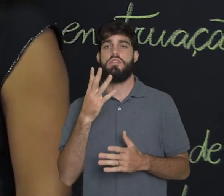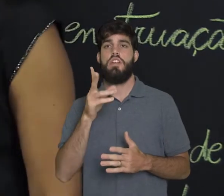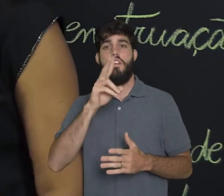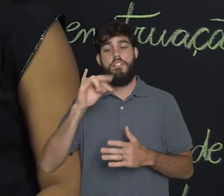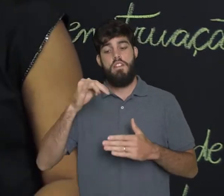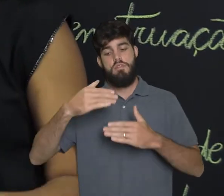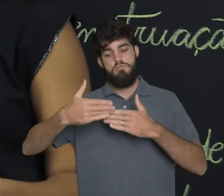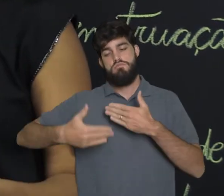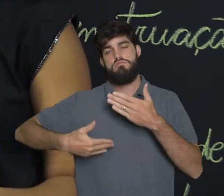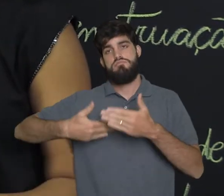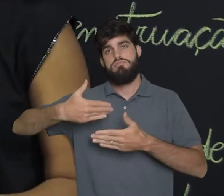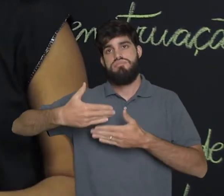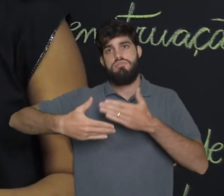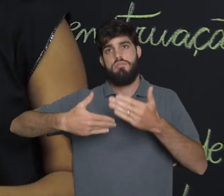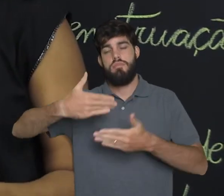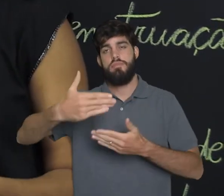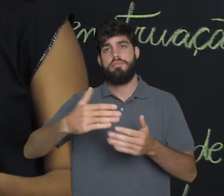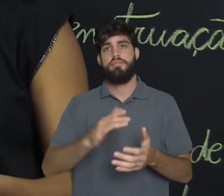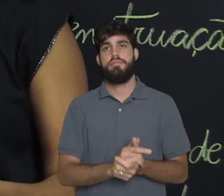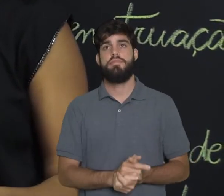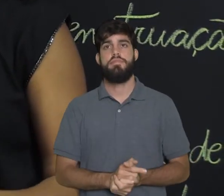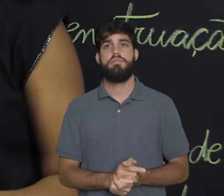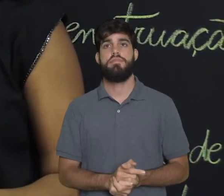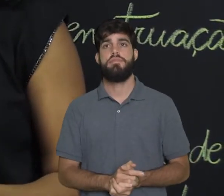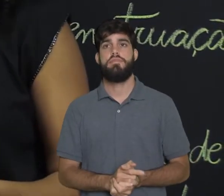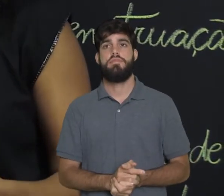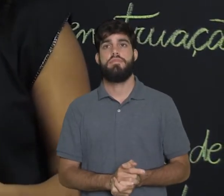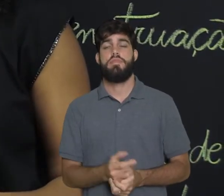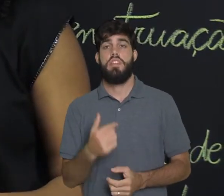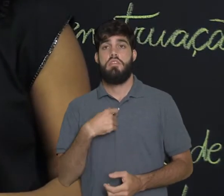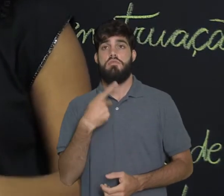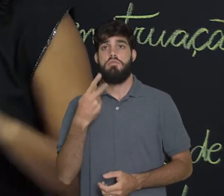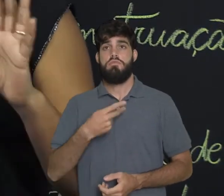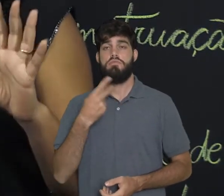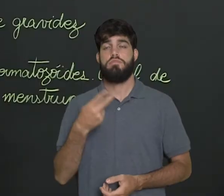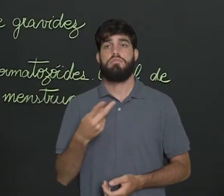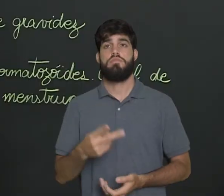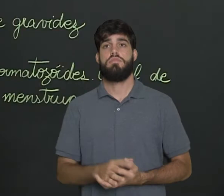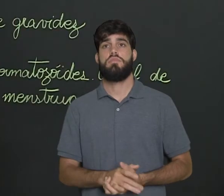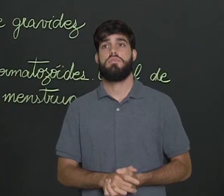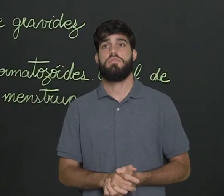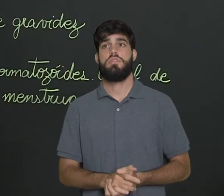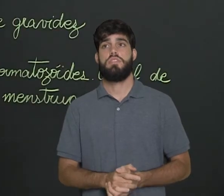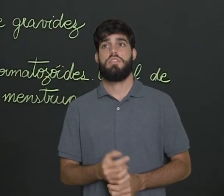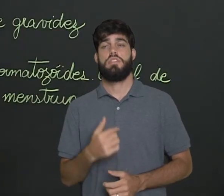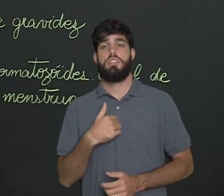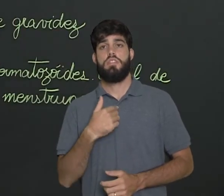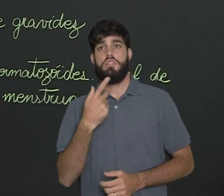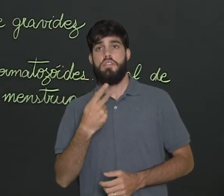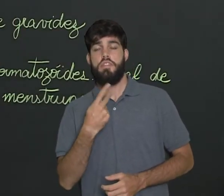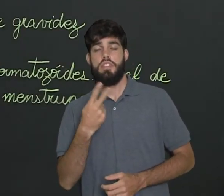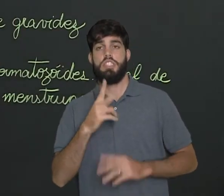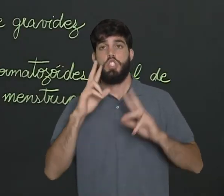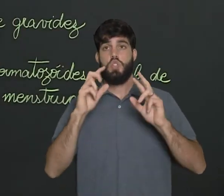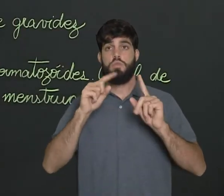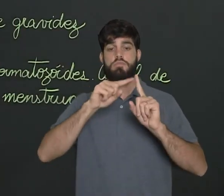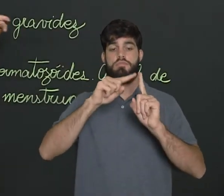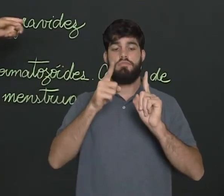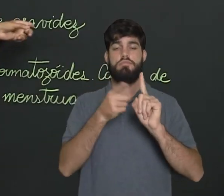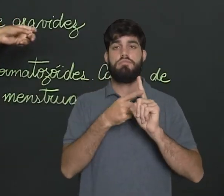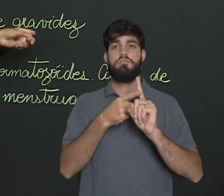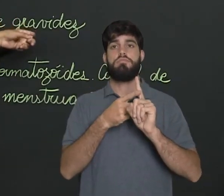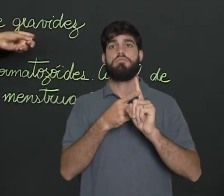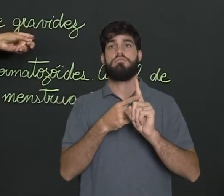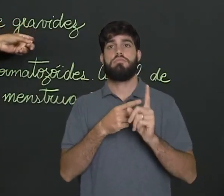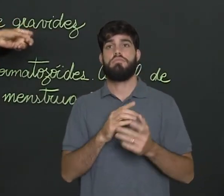útero, vai dar então o desenvolvimento desse útero. Então, falei de útero e estou falando então